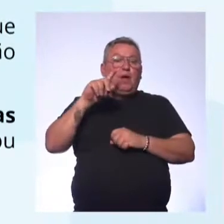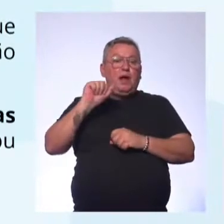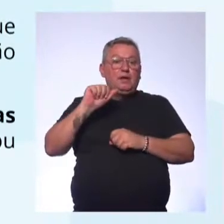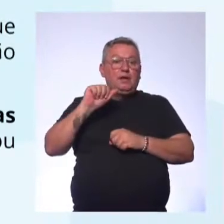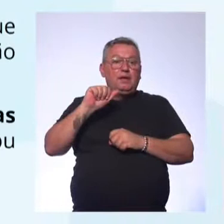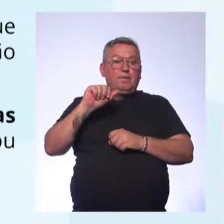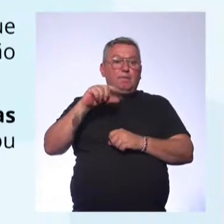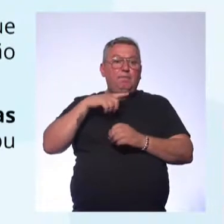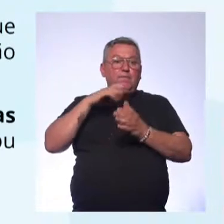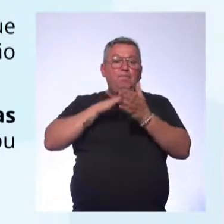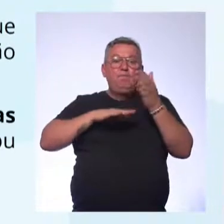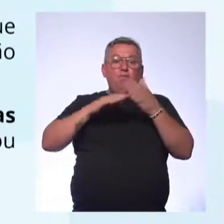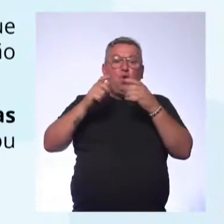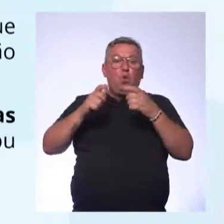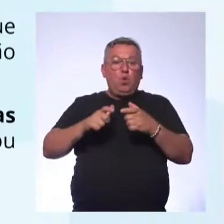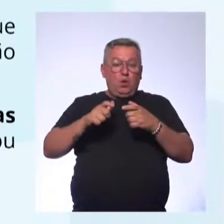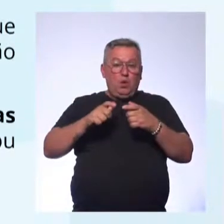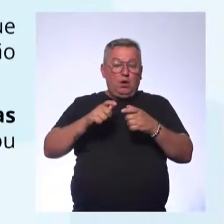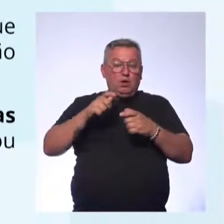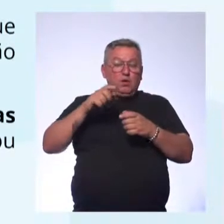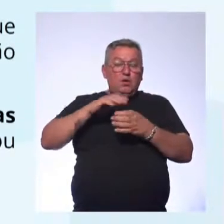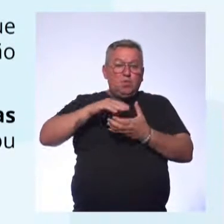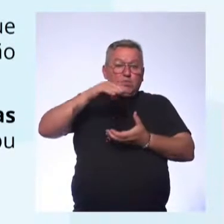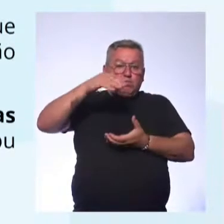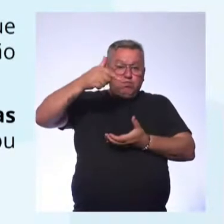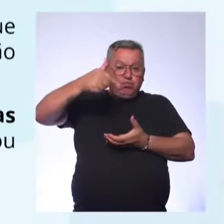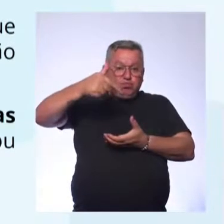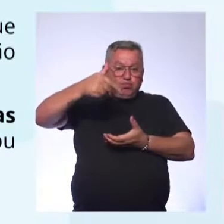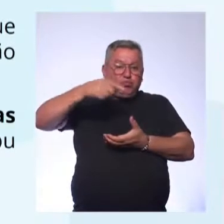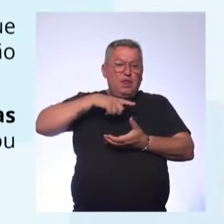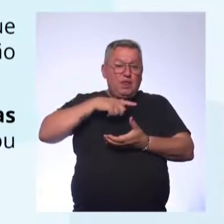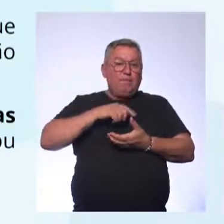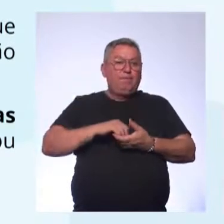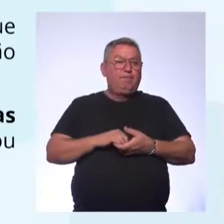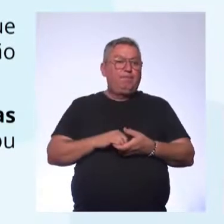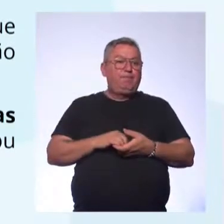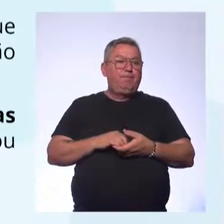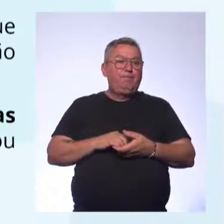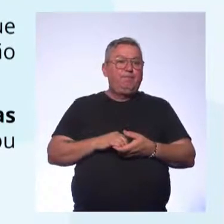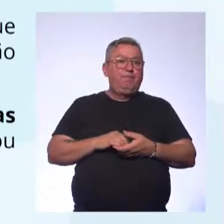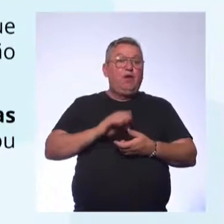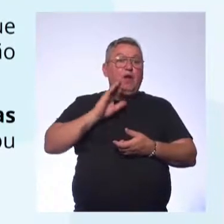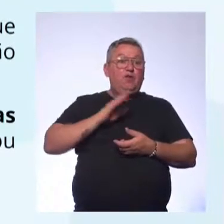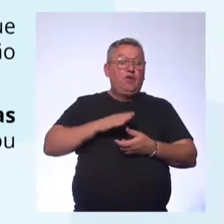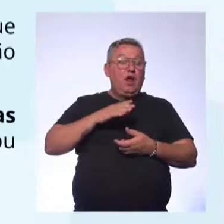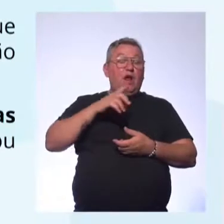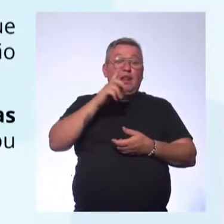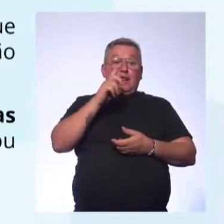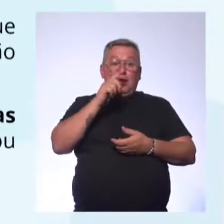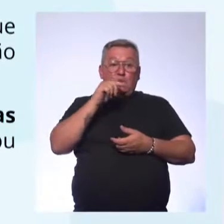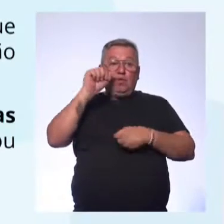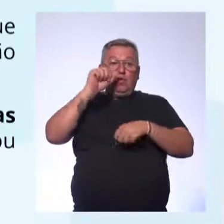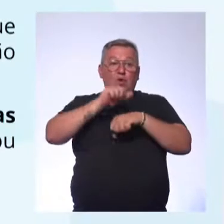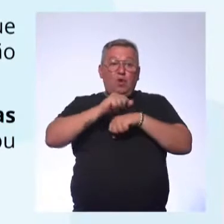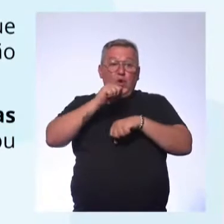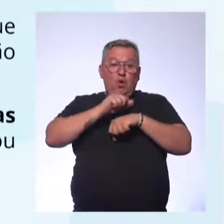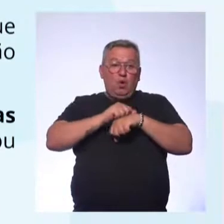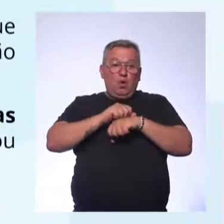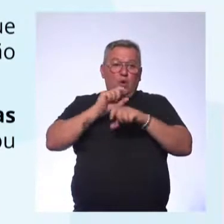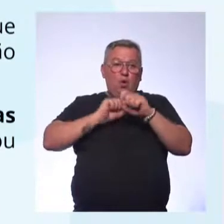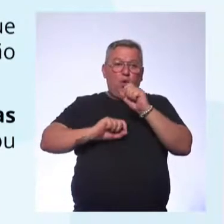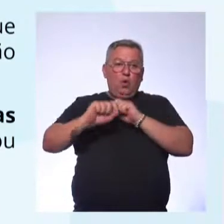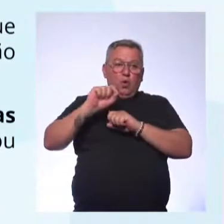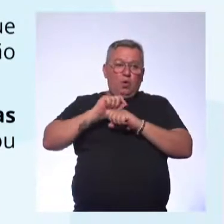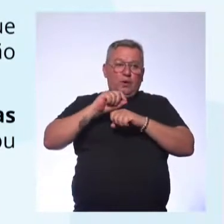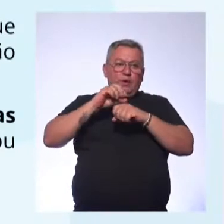ocupar totalmente o recipiente que o contém Ok já nos Estados líquido e sólido